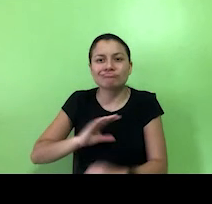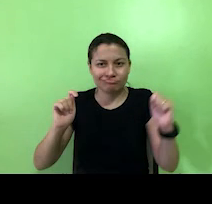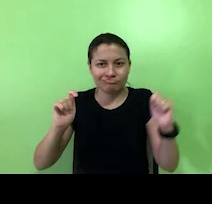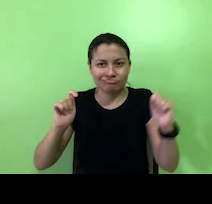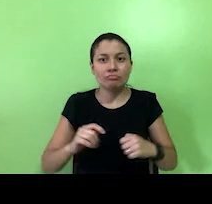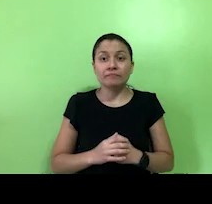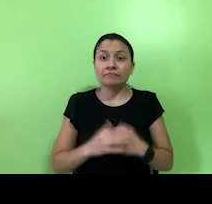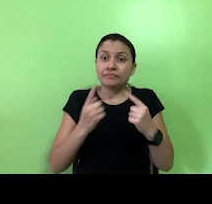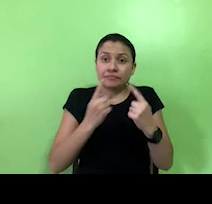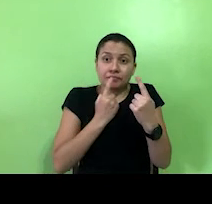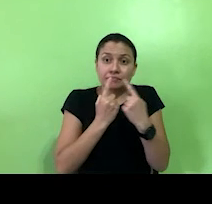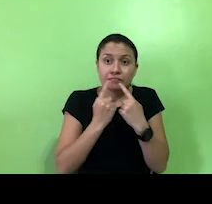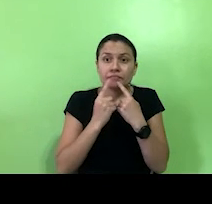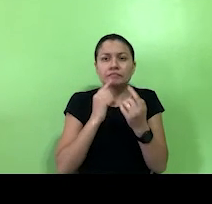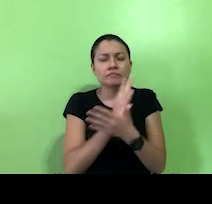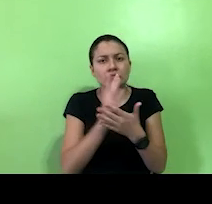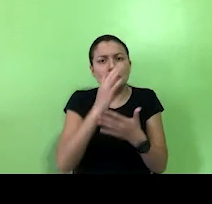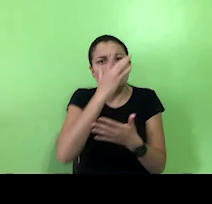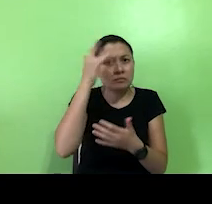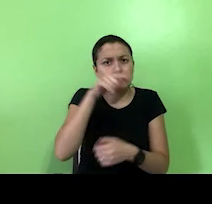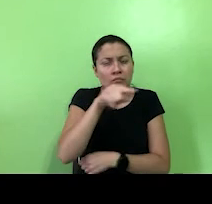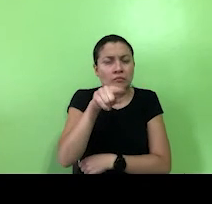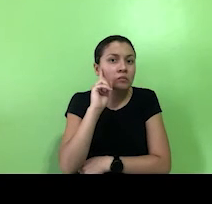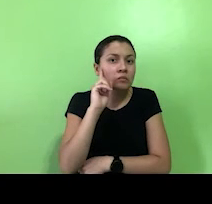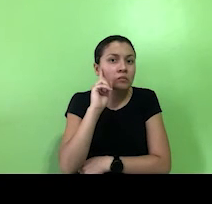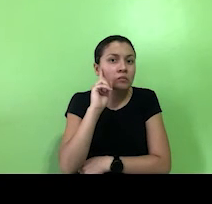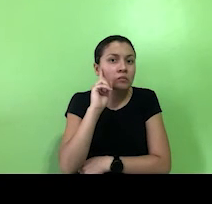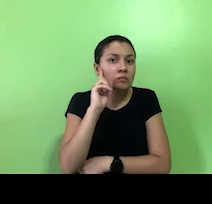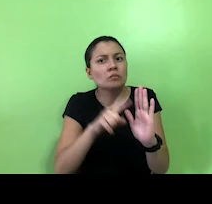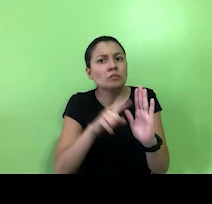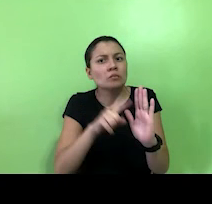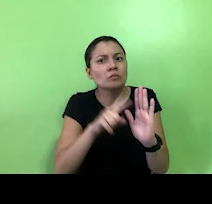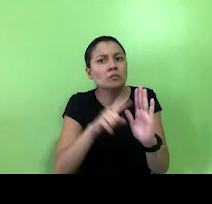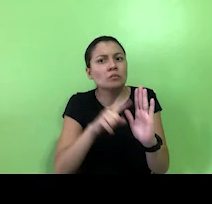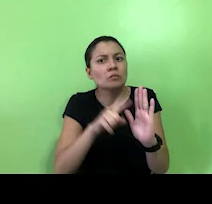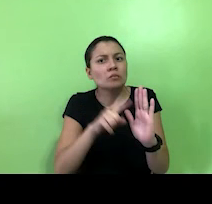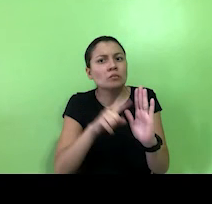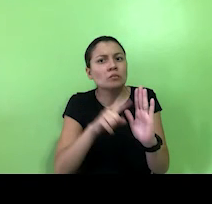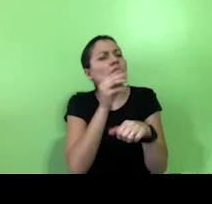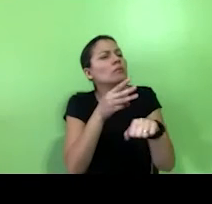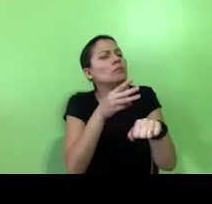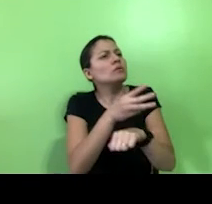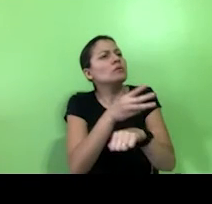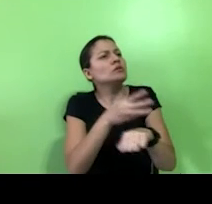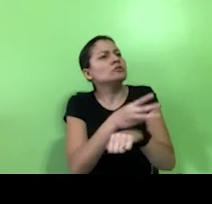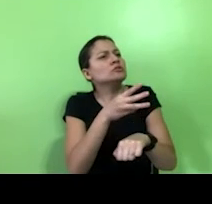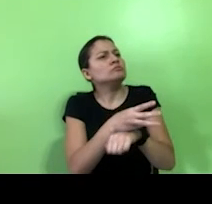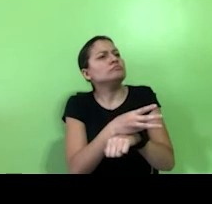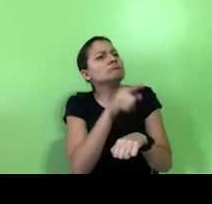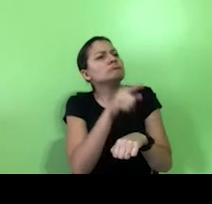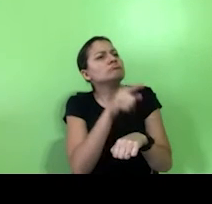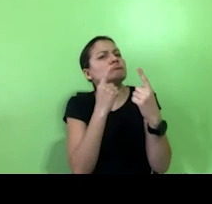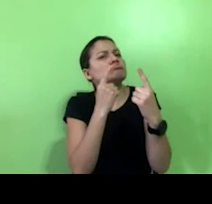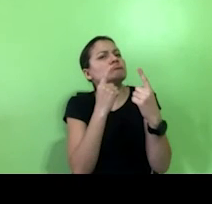algumas conversas que a gente teve com usuários surdos, onde a gente perguntava, poxa, e no WhatsApp, como é que tu como é que tu conversa com os